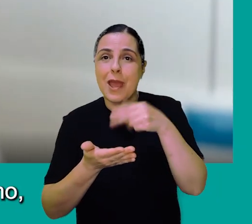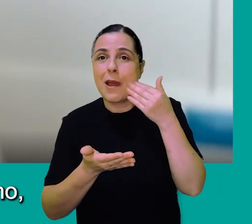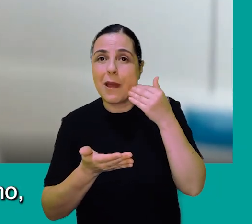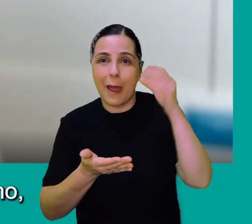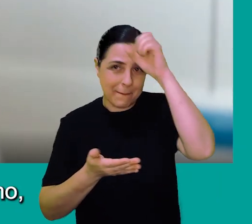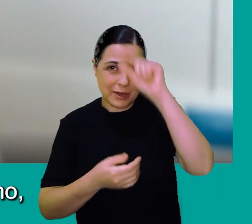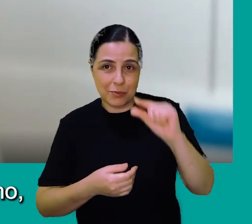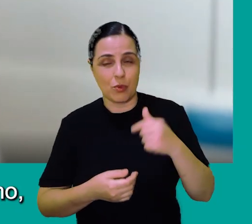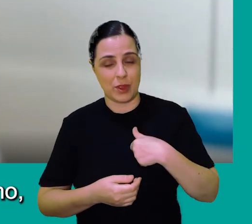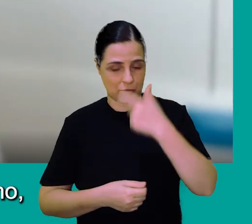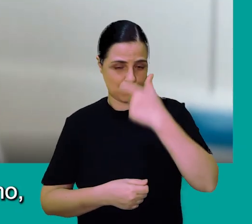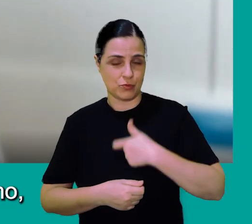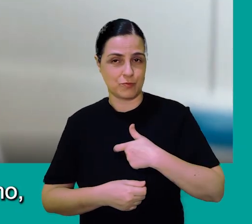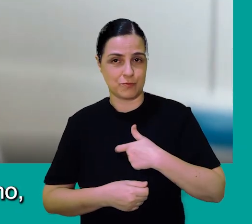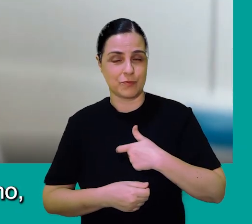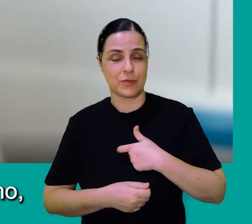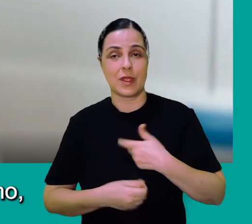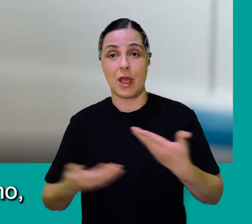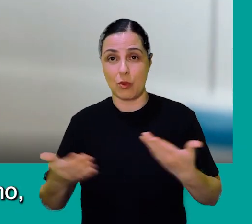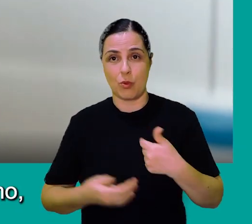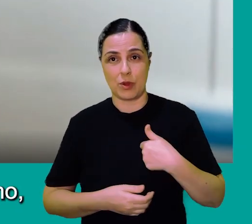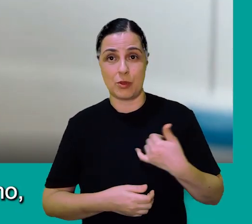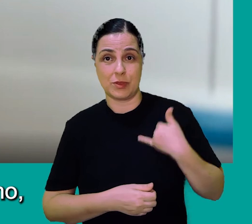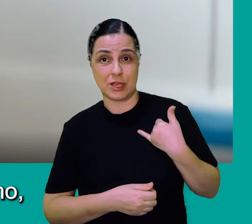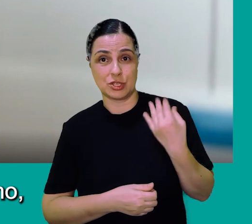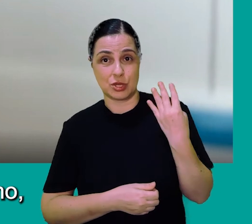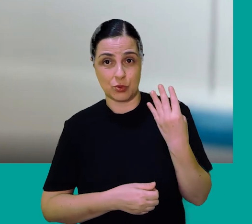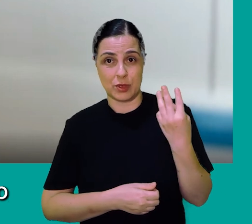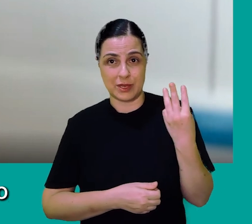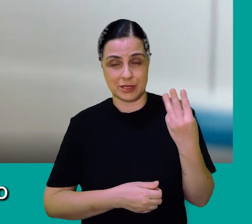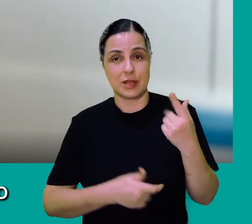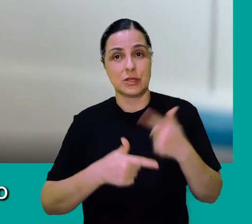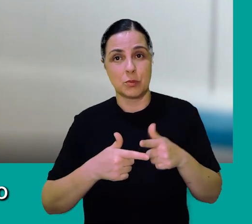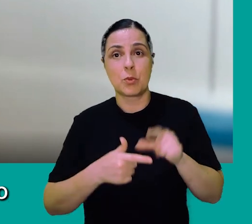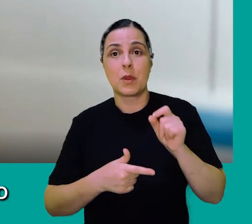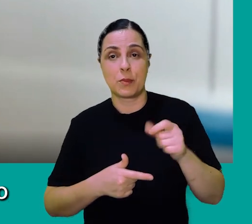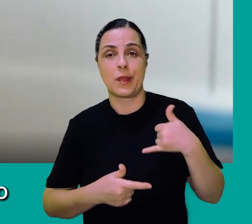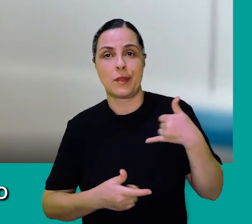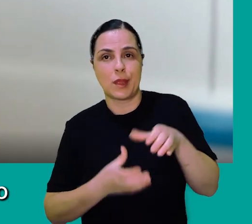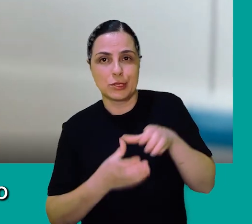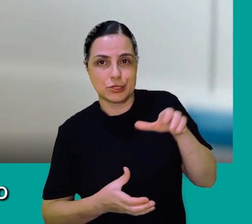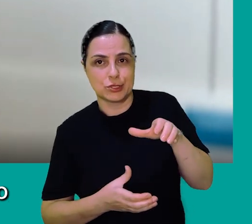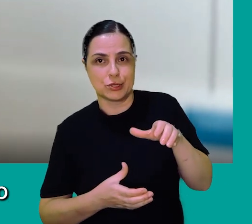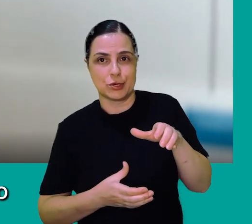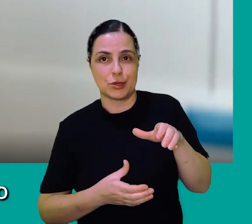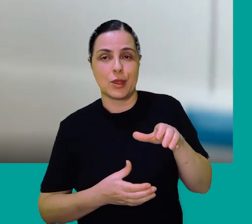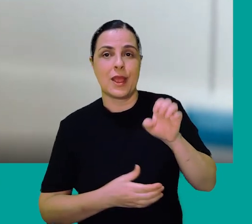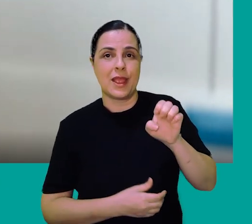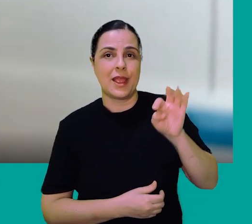Eu acho que o meu lugar, que agora eu estou com 43, é o etarismo. Eu já cometi muita